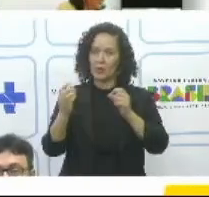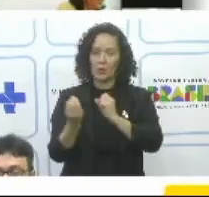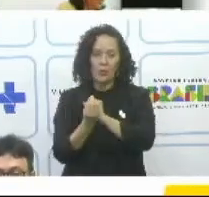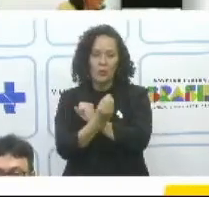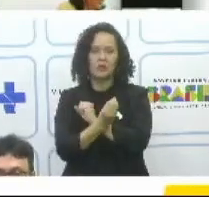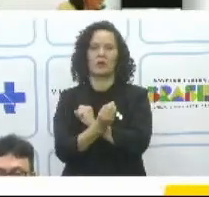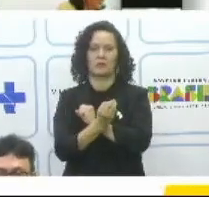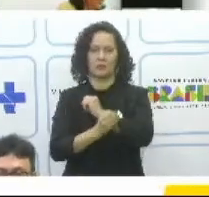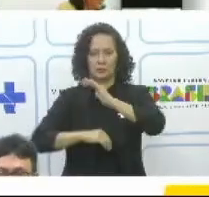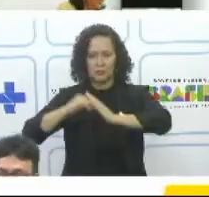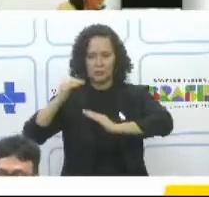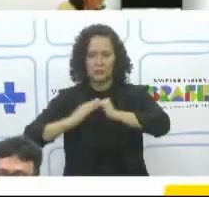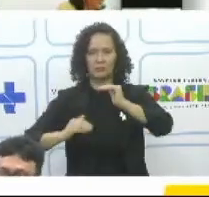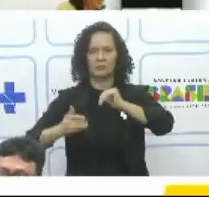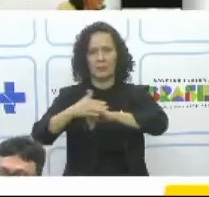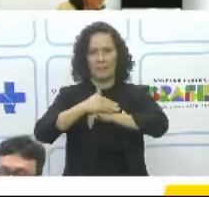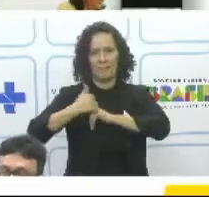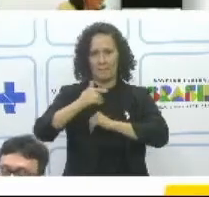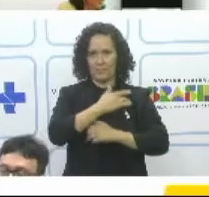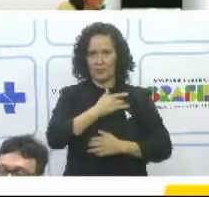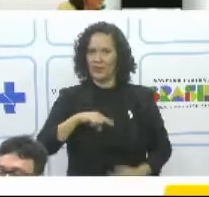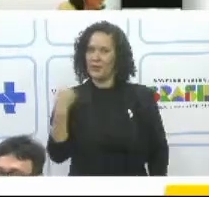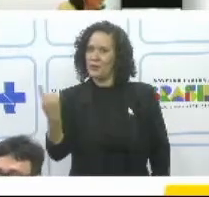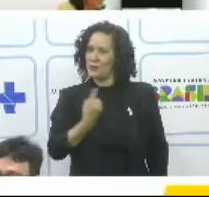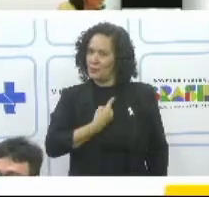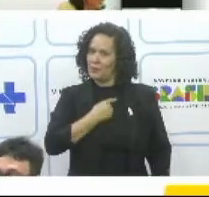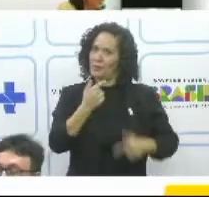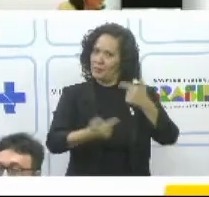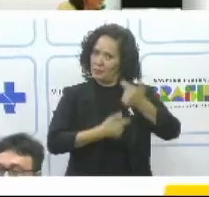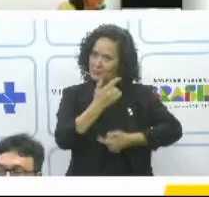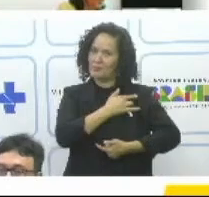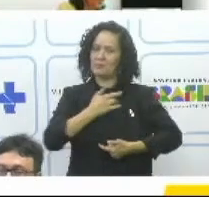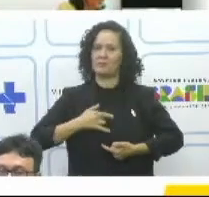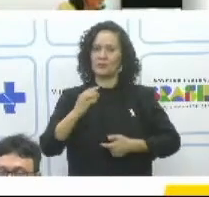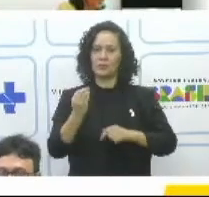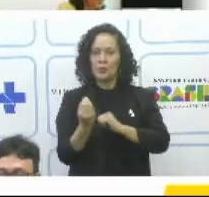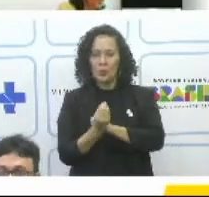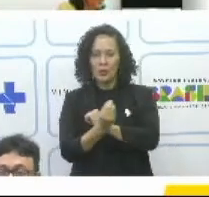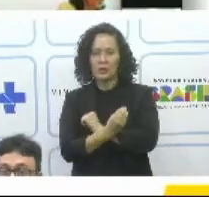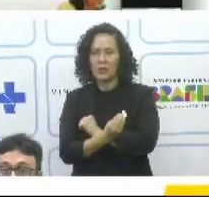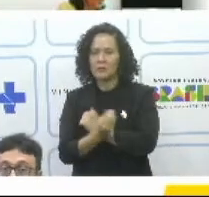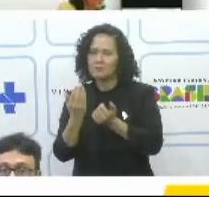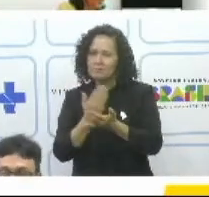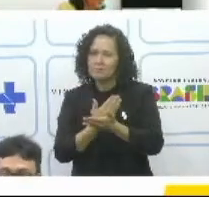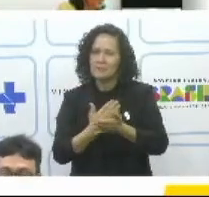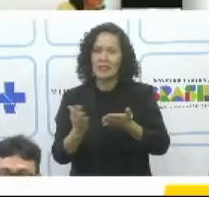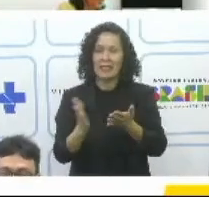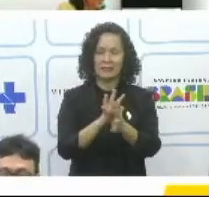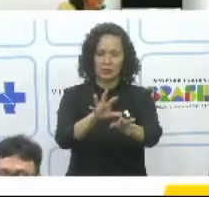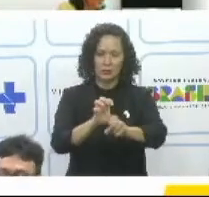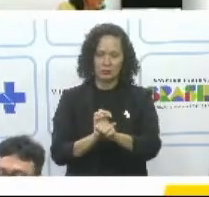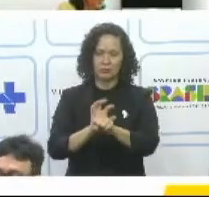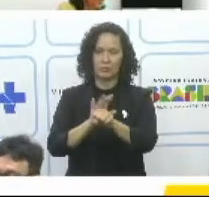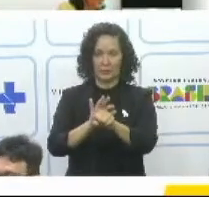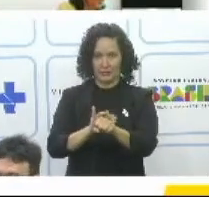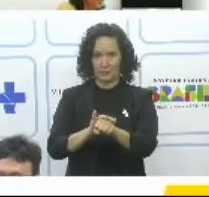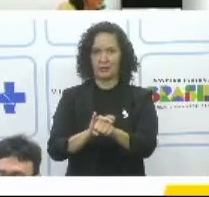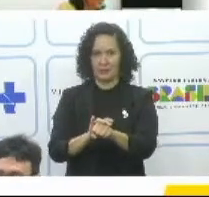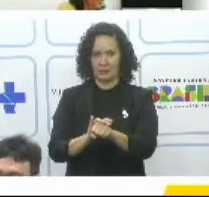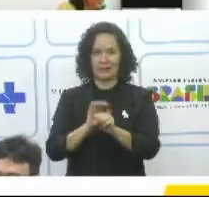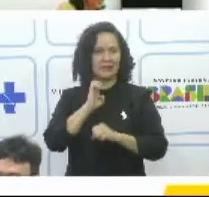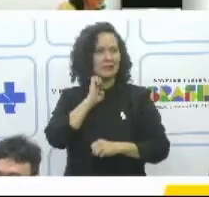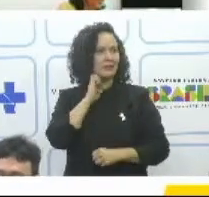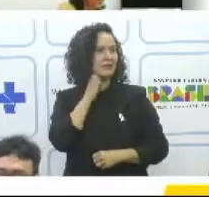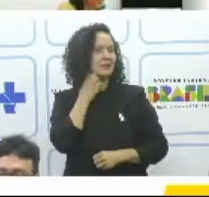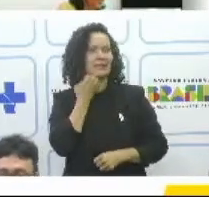autocuidado dos profissionais de saúde, porque nós estamos, né, no processo de cuidado, muitas vezes a gente adoece, né, por